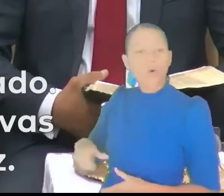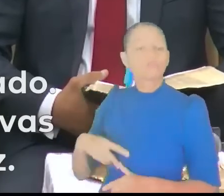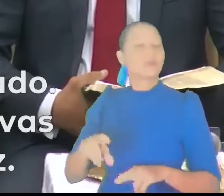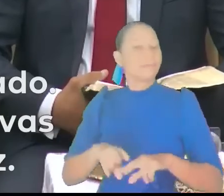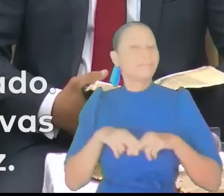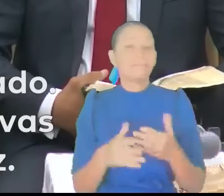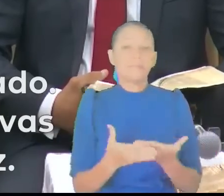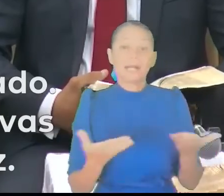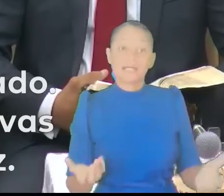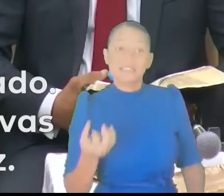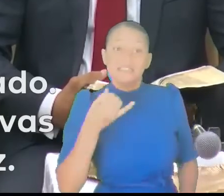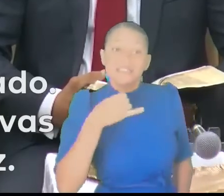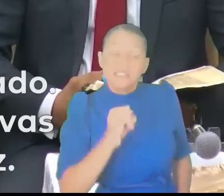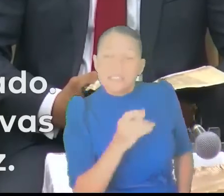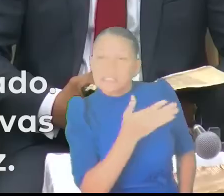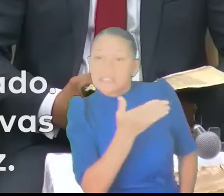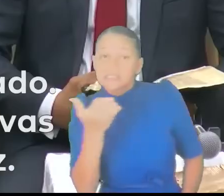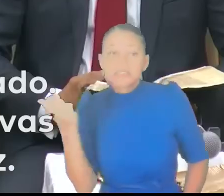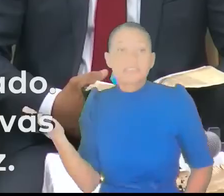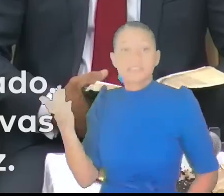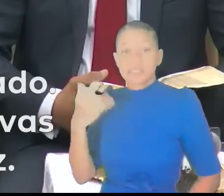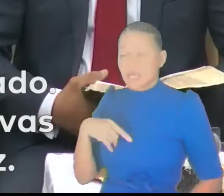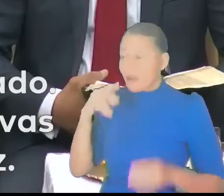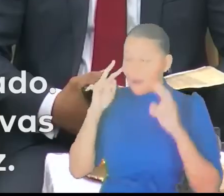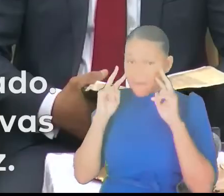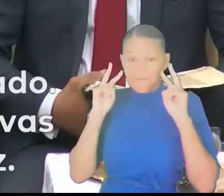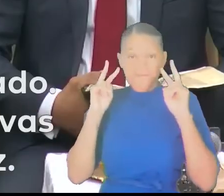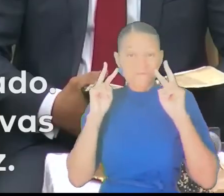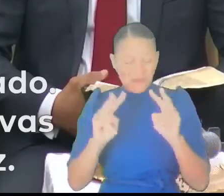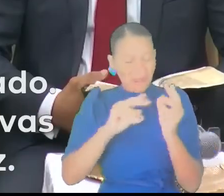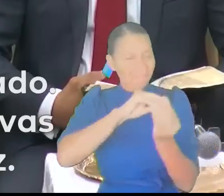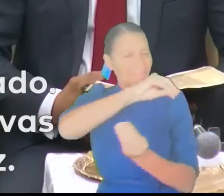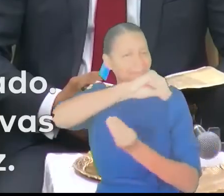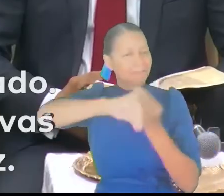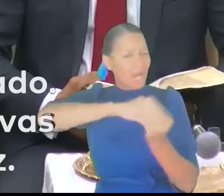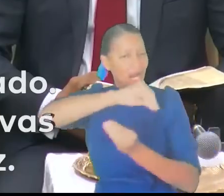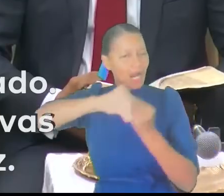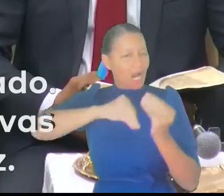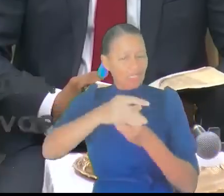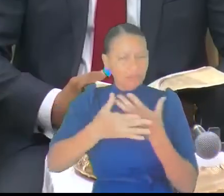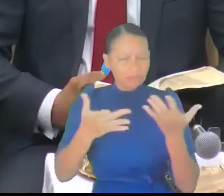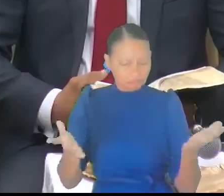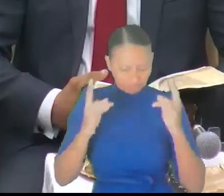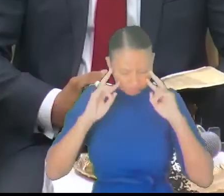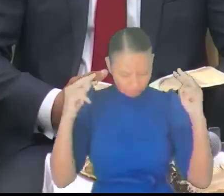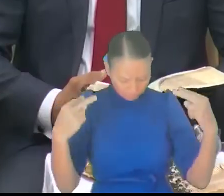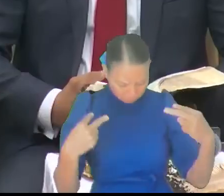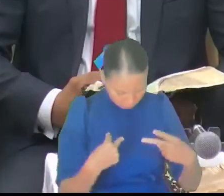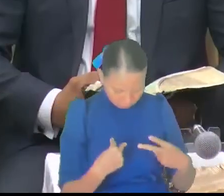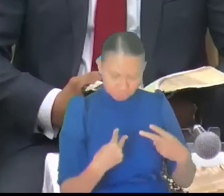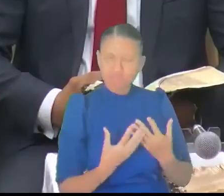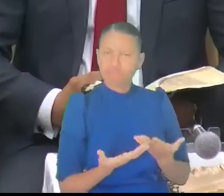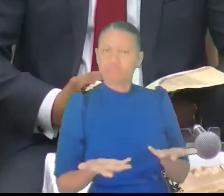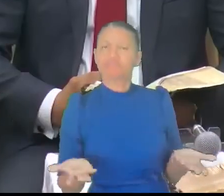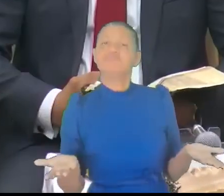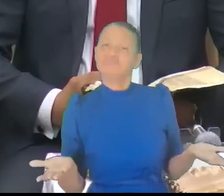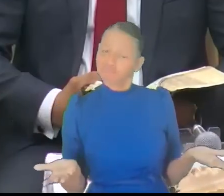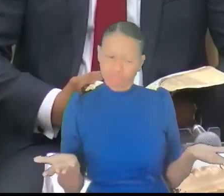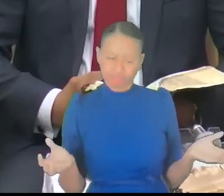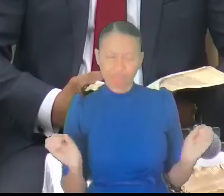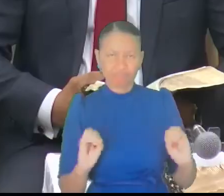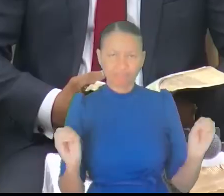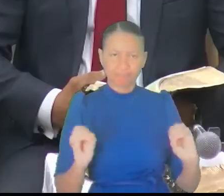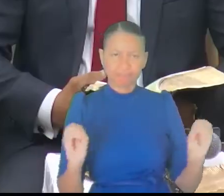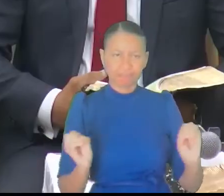se você olhar para você, você não vai ver este misto. Se você olhar para você, você não vai ver que você